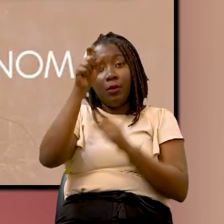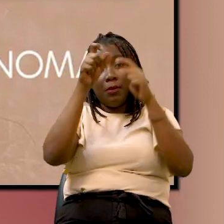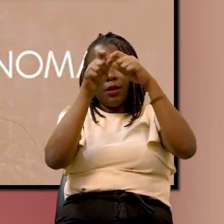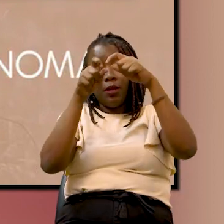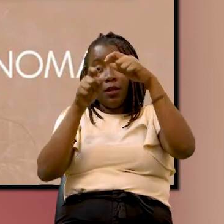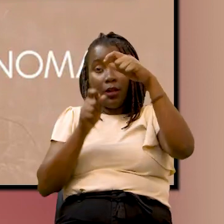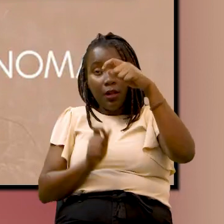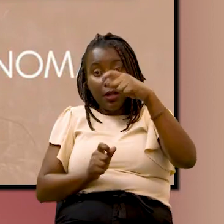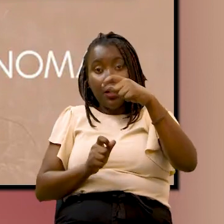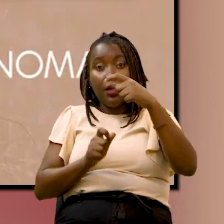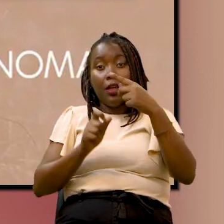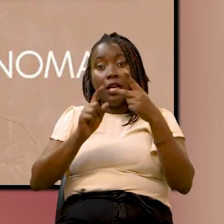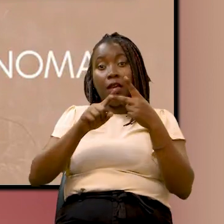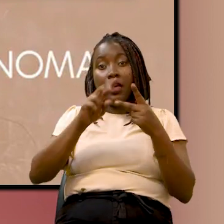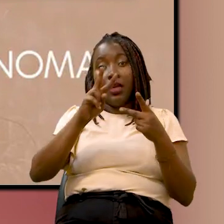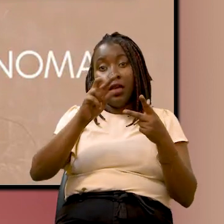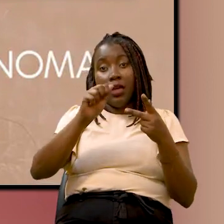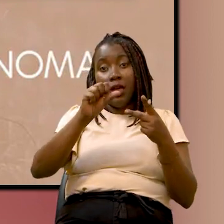carcinoma basocelular.